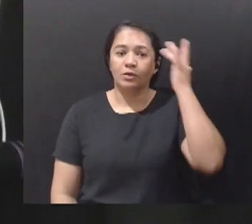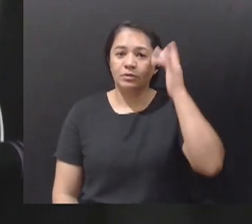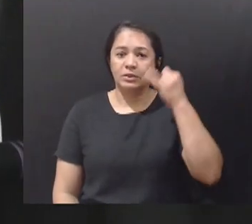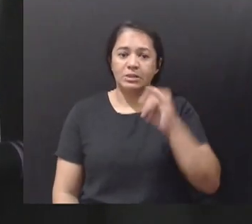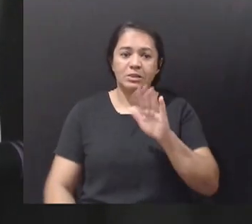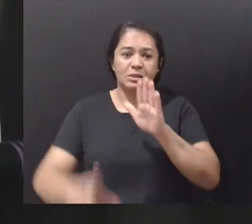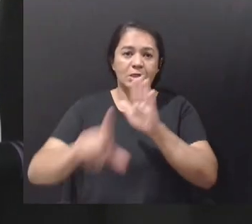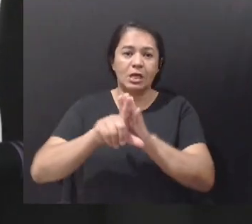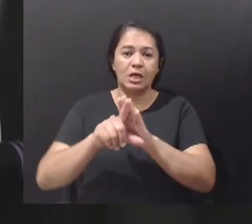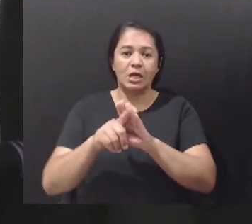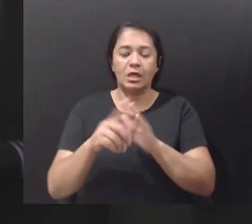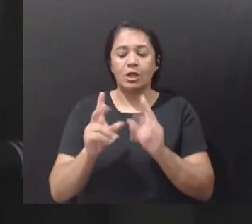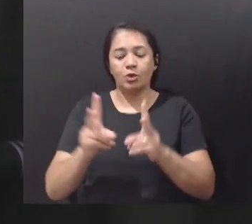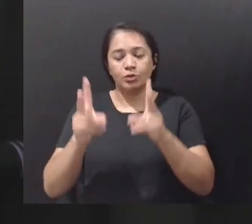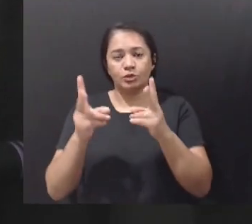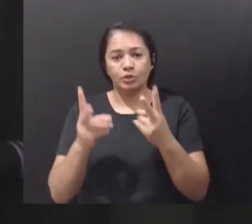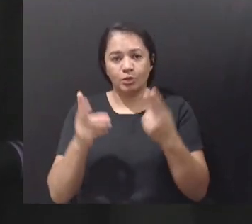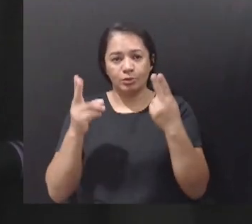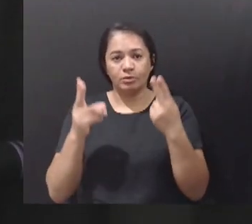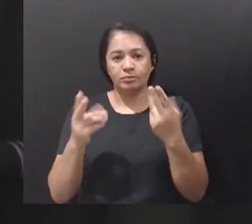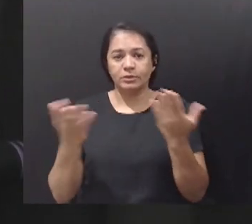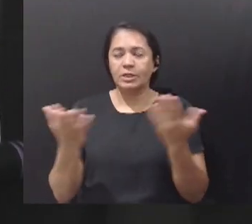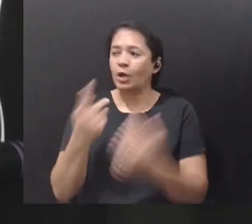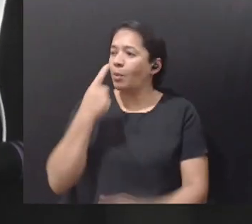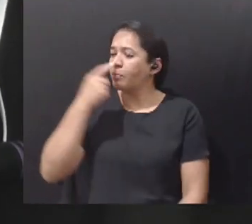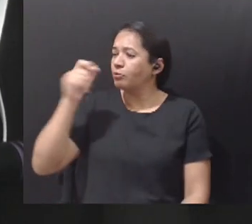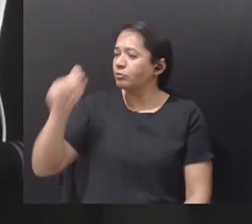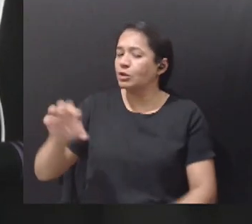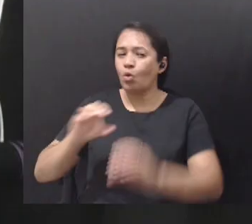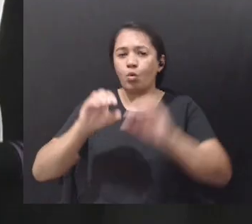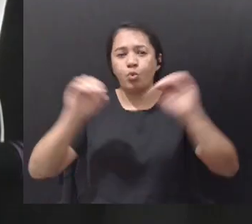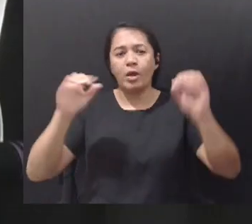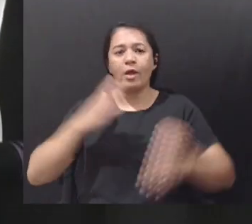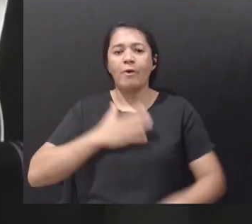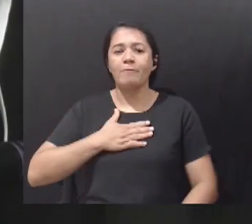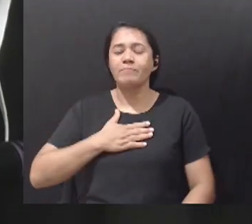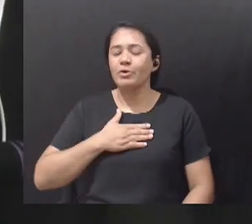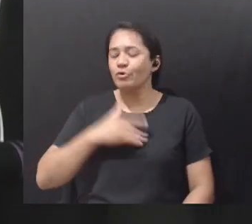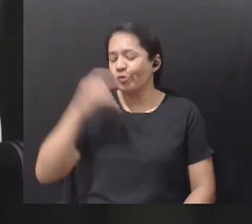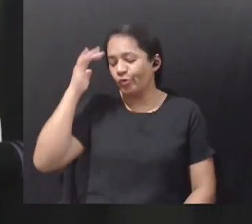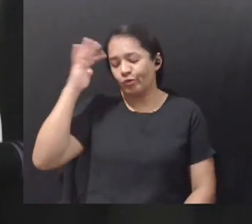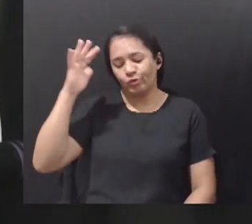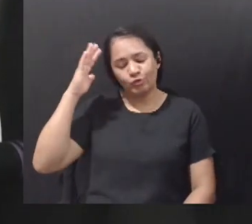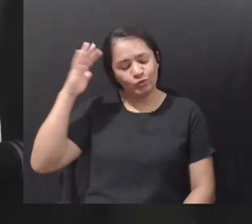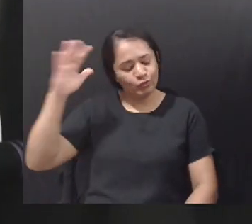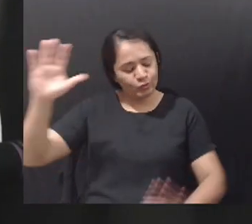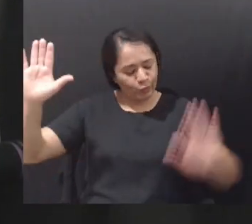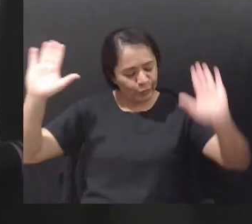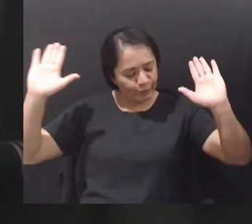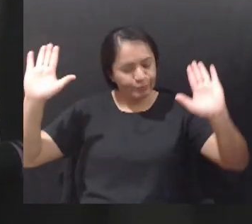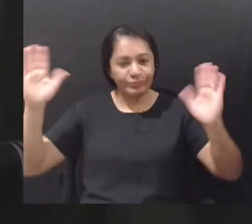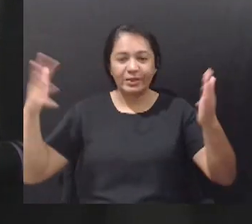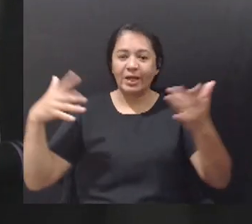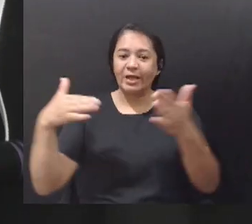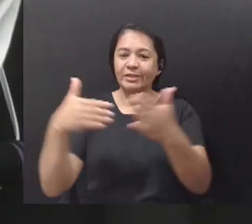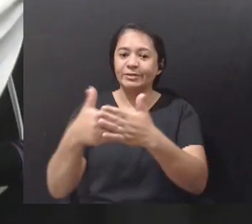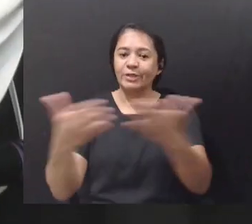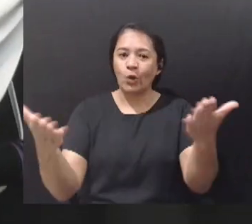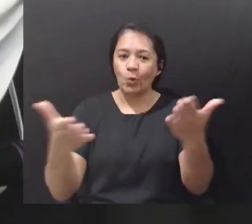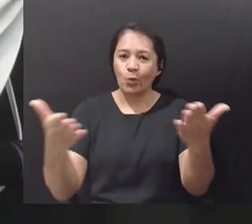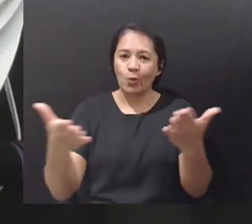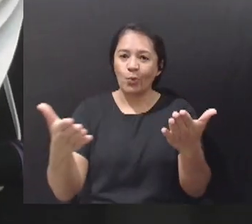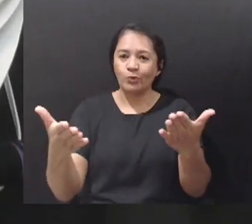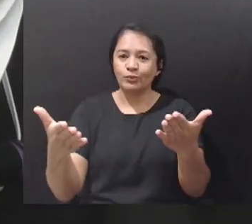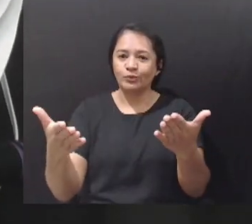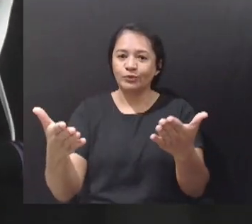como foi. O lixo zero. O lixo zero é o meu sonho de consumo. Meu sonho de consumo. Até hoje, deve ser